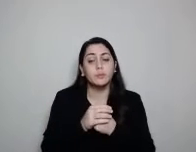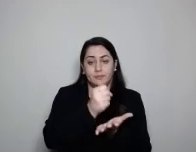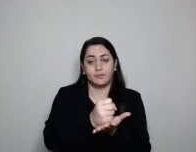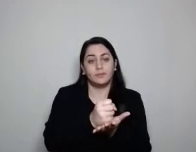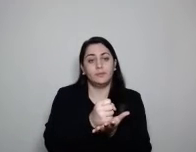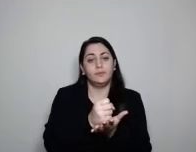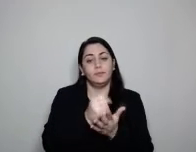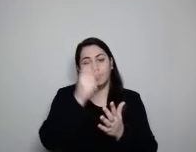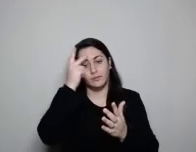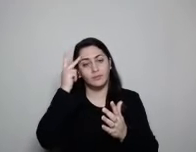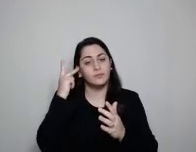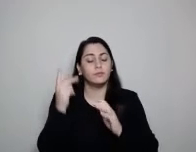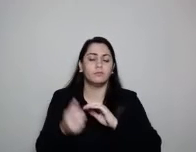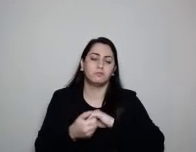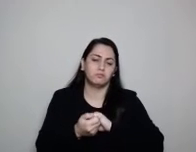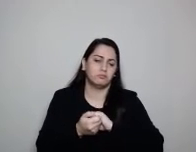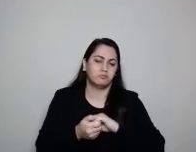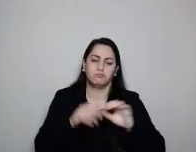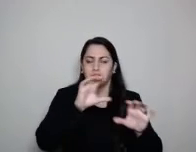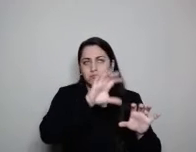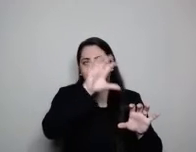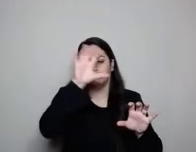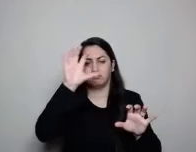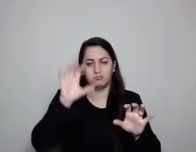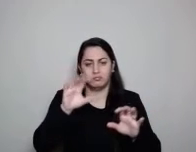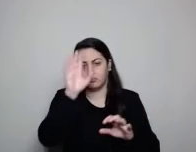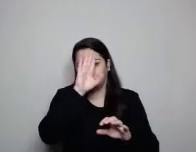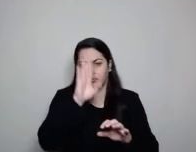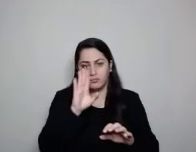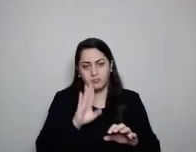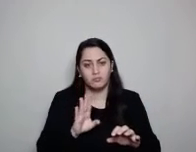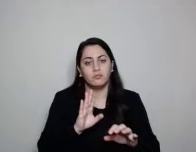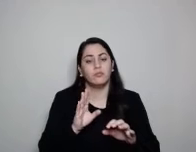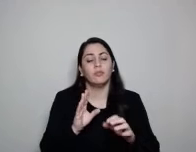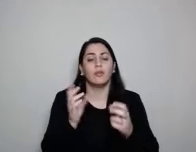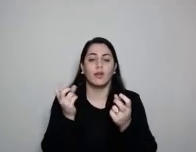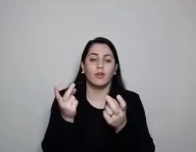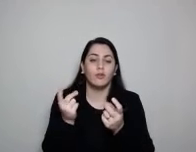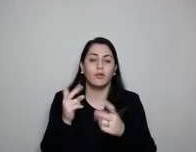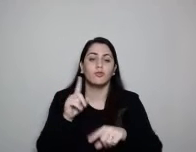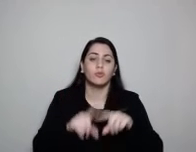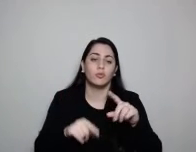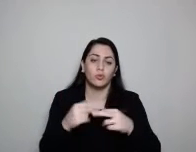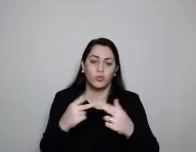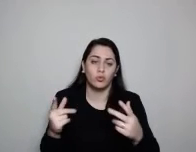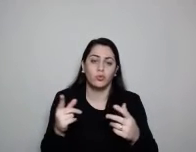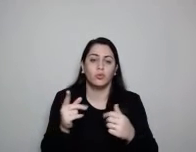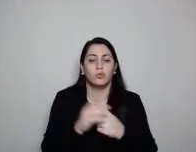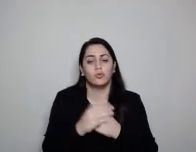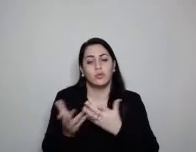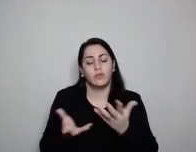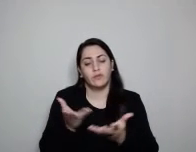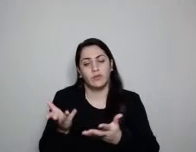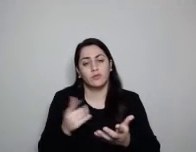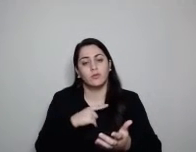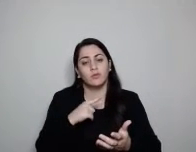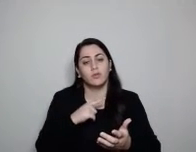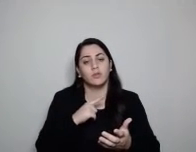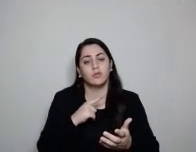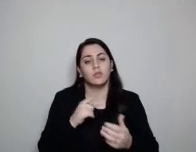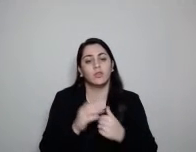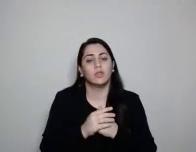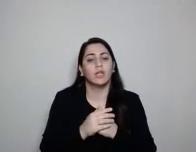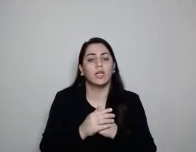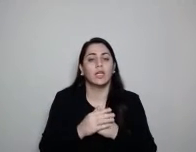comerciais espalhados pelo Brasil, eles revendem produtos e serviços das operadoras. Entre esses produtos tem os pacotes de TV